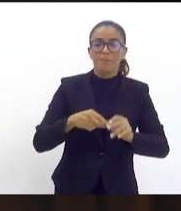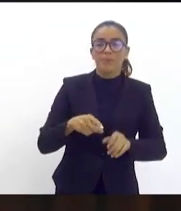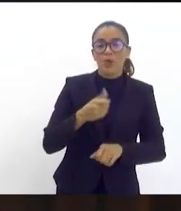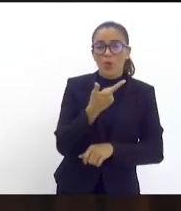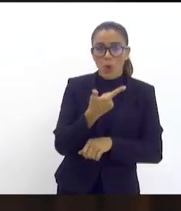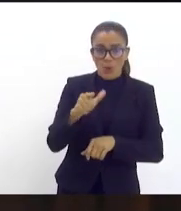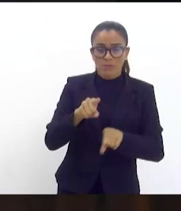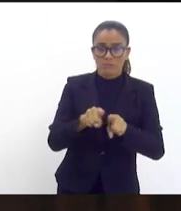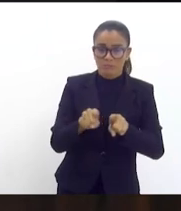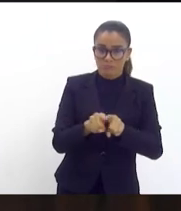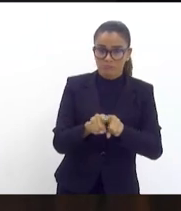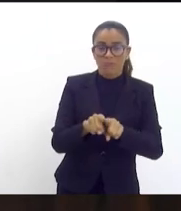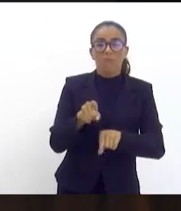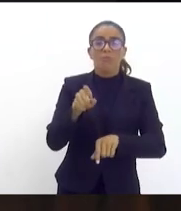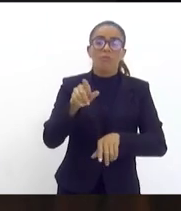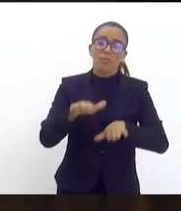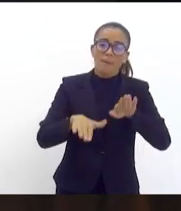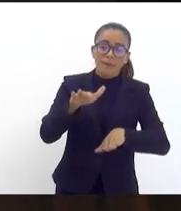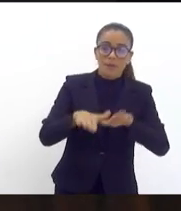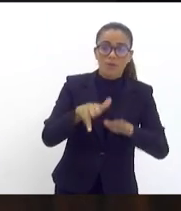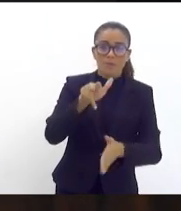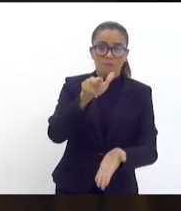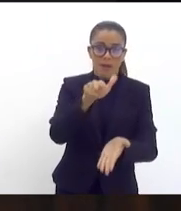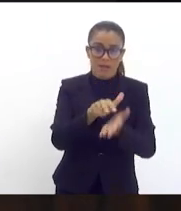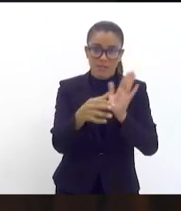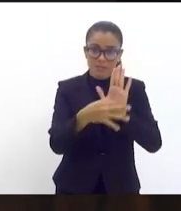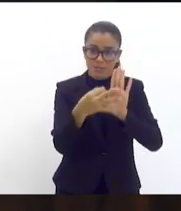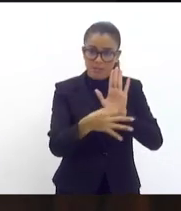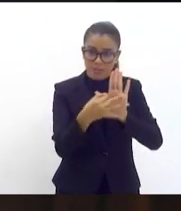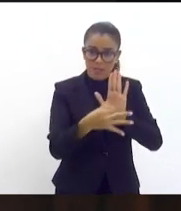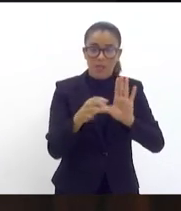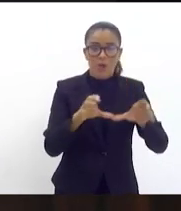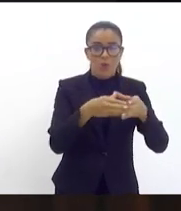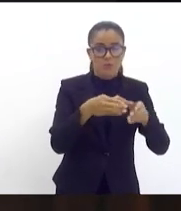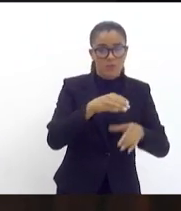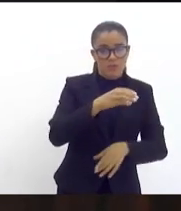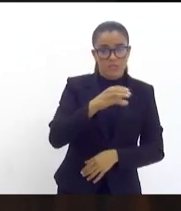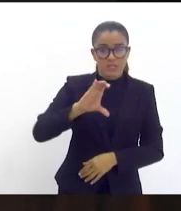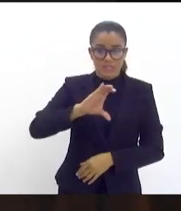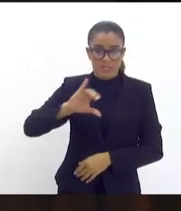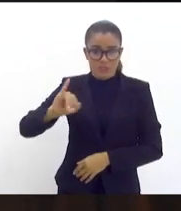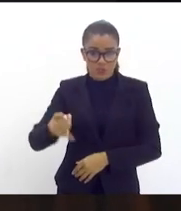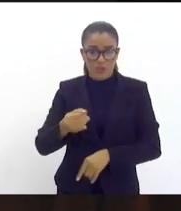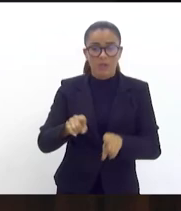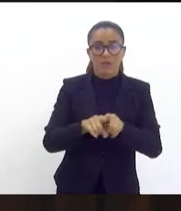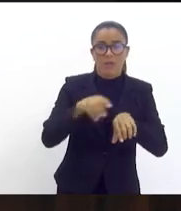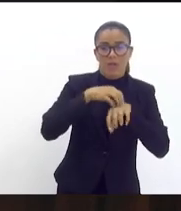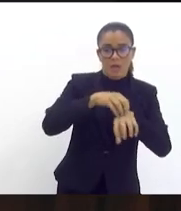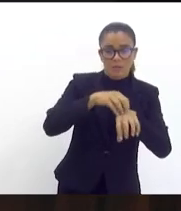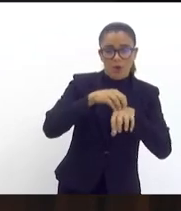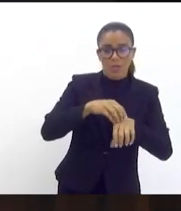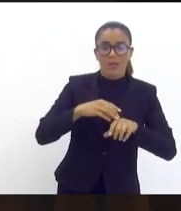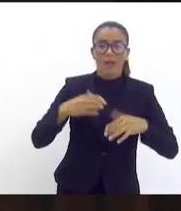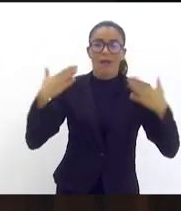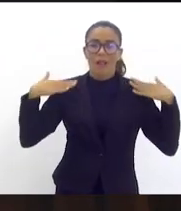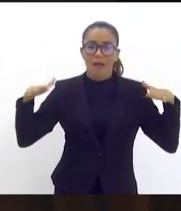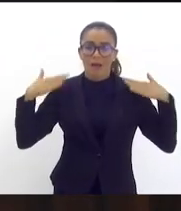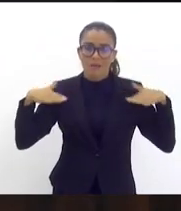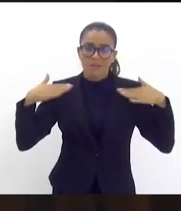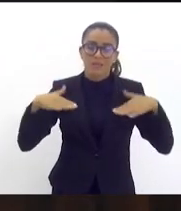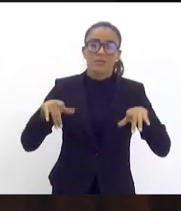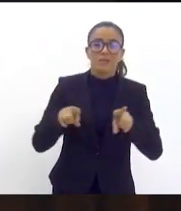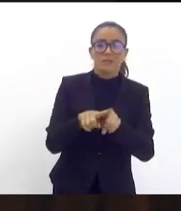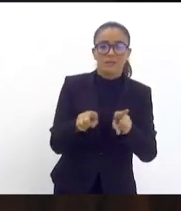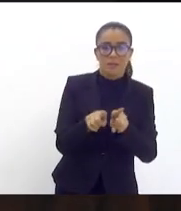providências, pendendo de pareceres das comissões de Constituição e Justiça, de Transporte, de Esporte e Lazer, de